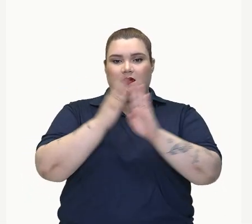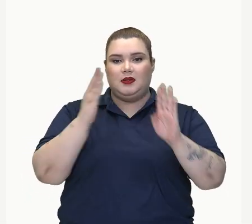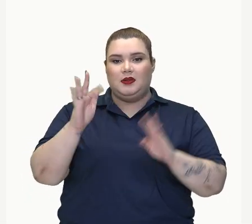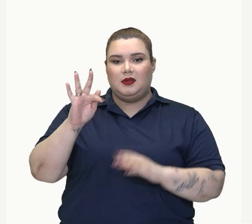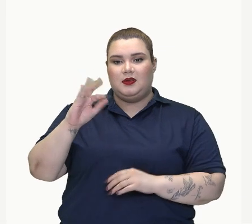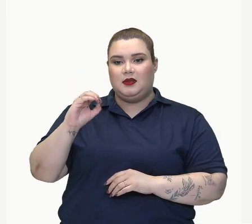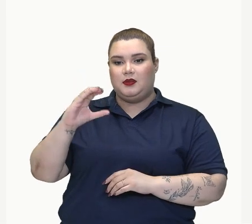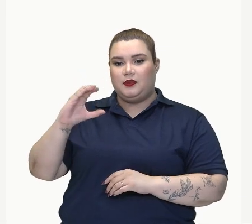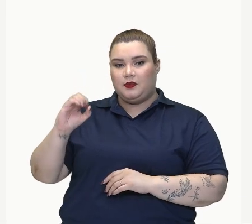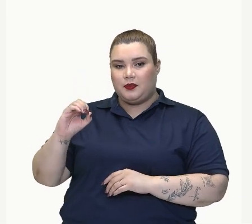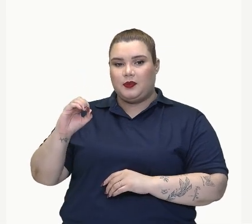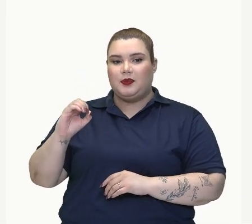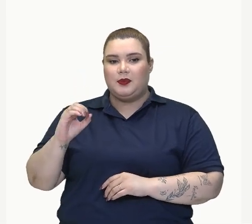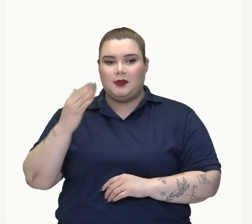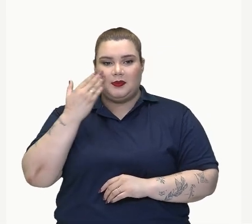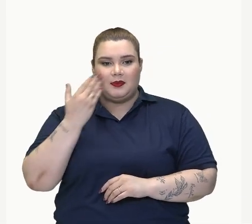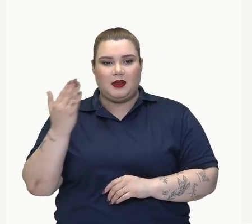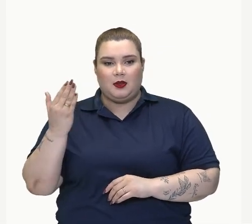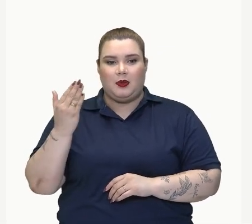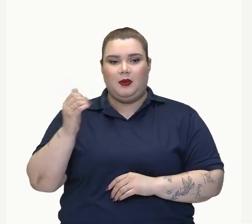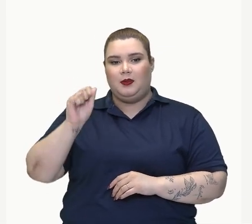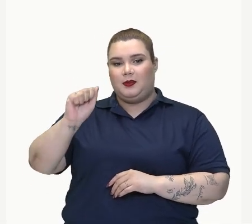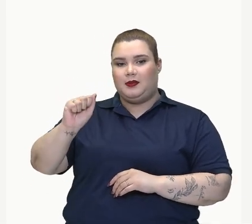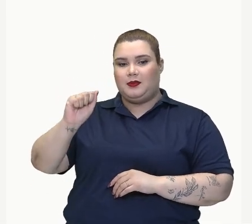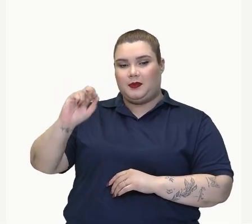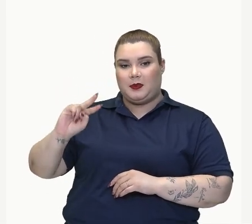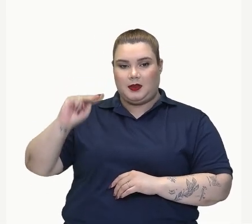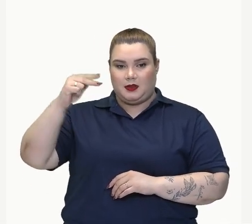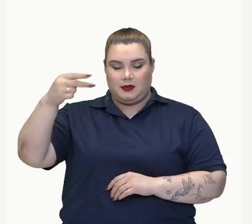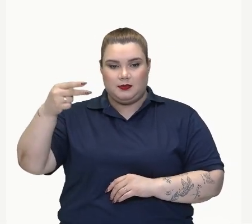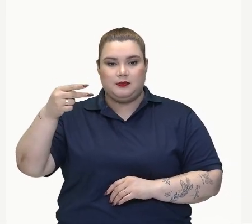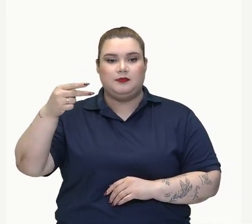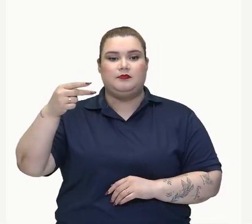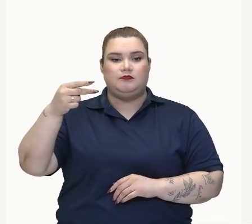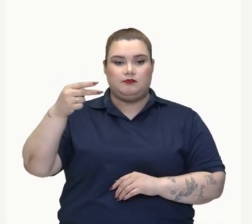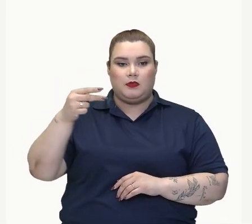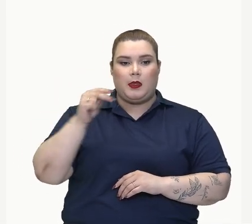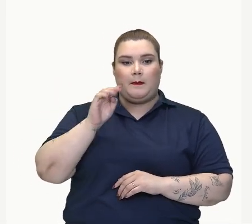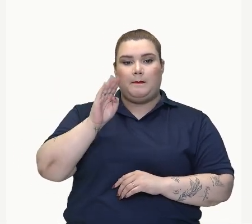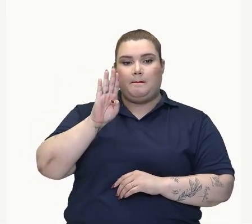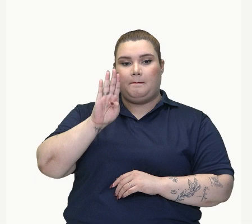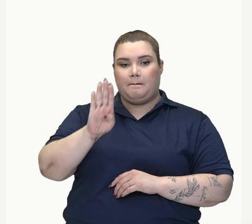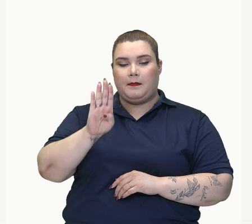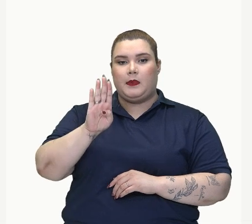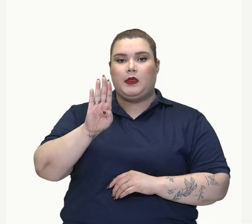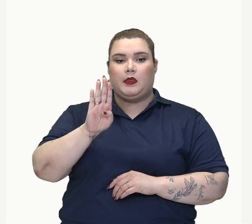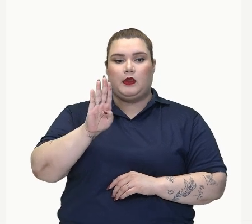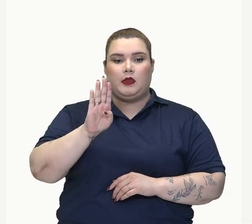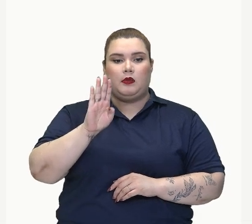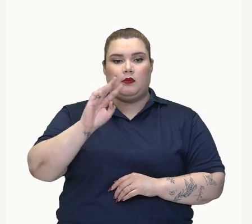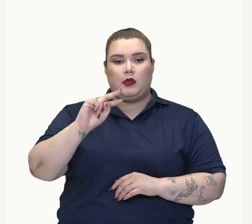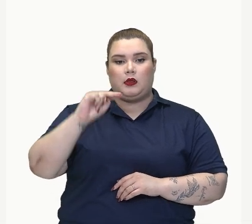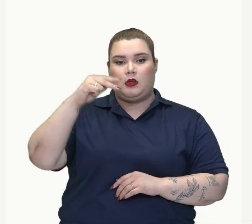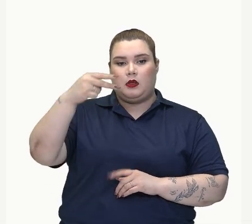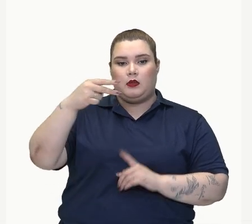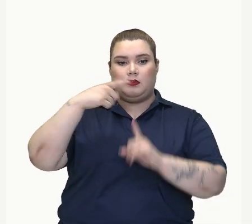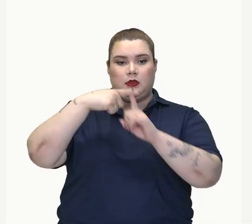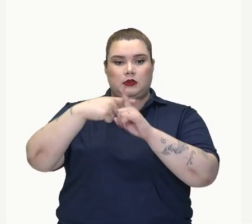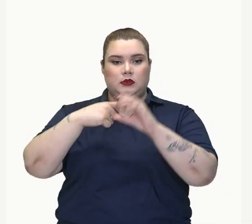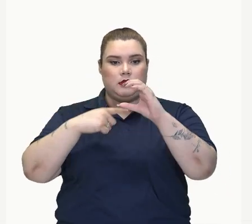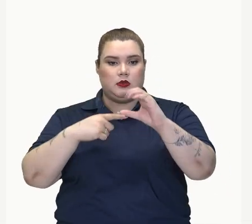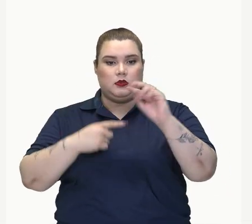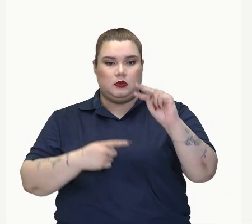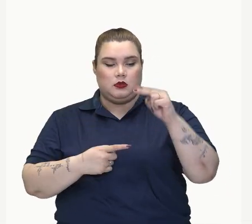utilizar Pitágoras. Lembra que Pitágoras é assim, né? A ao quadrado igual a AB ao quadrado mais